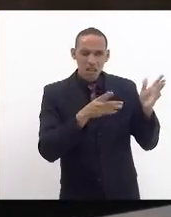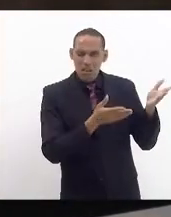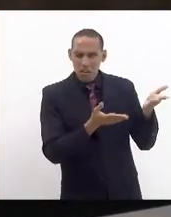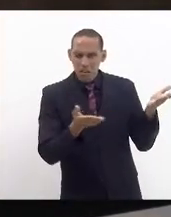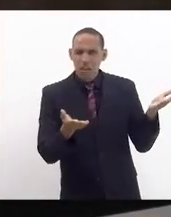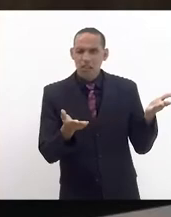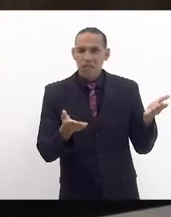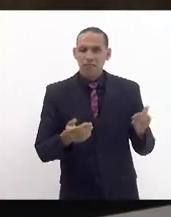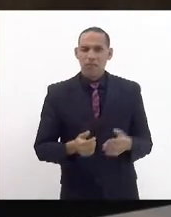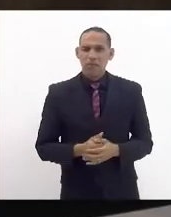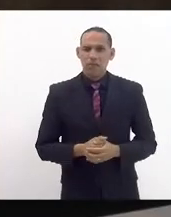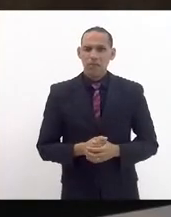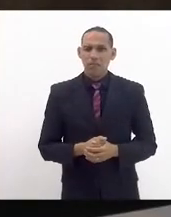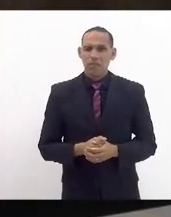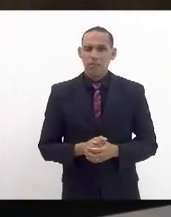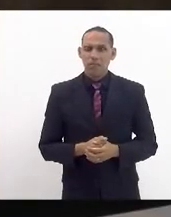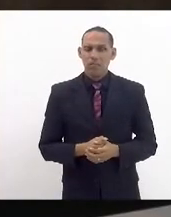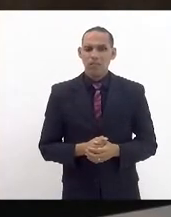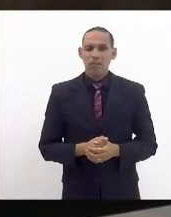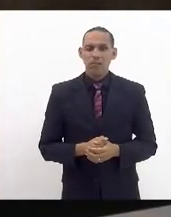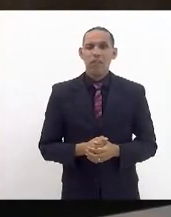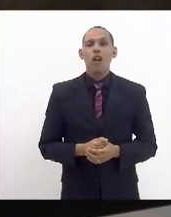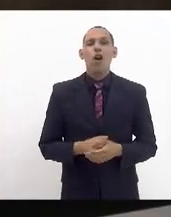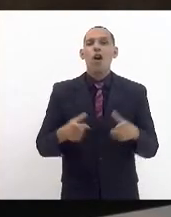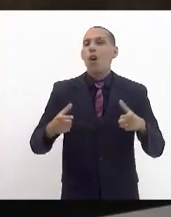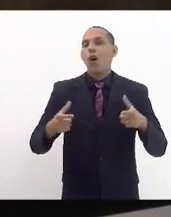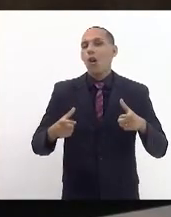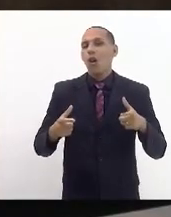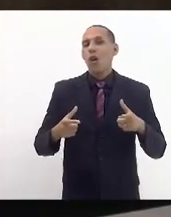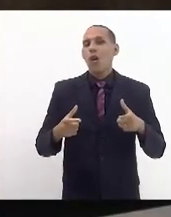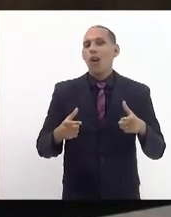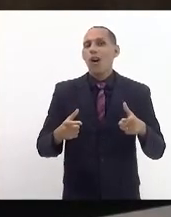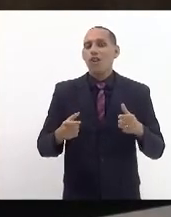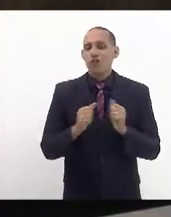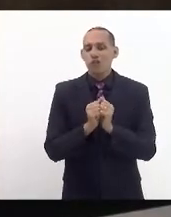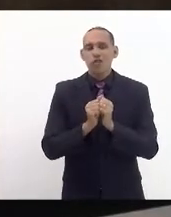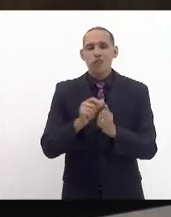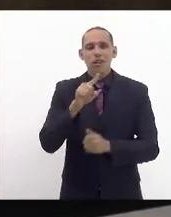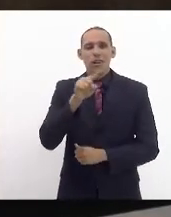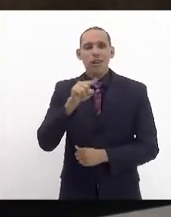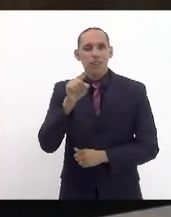deputadas estarão no palanque do Zé do Caixão,